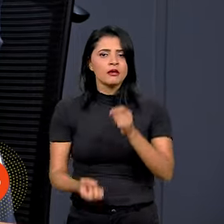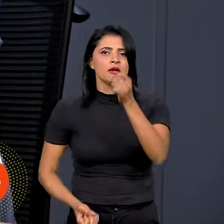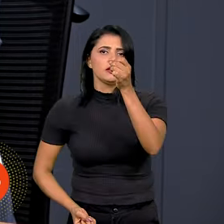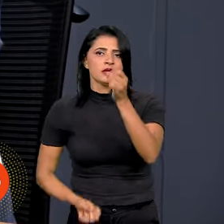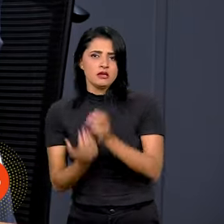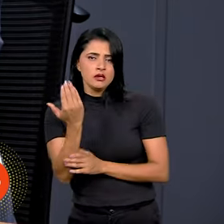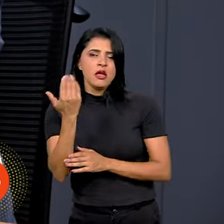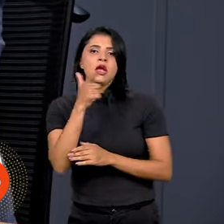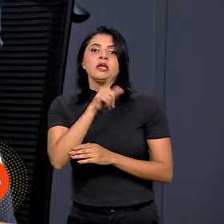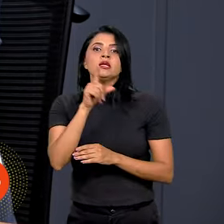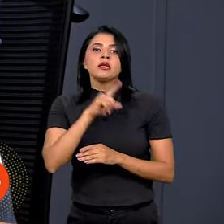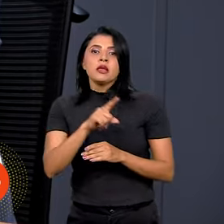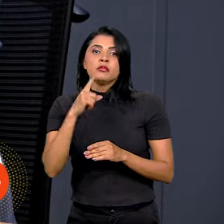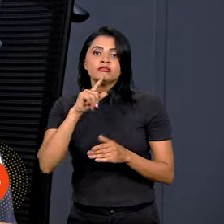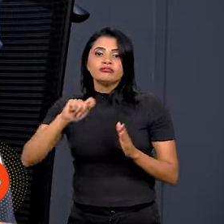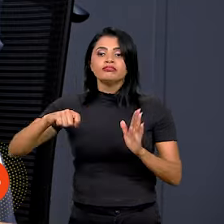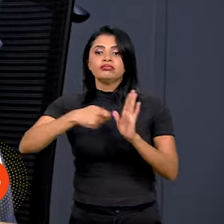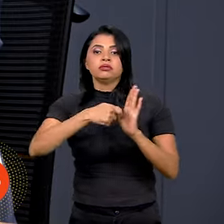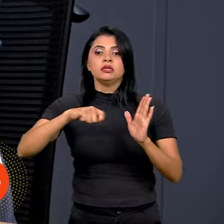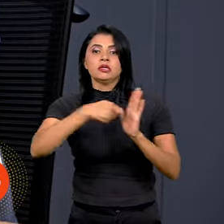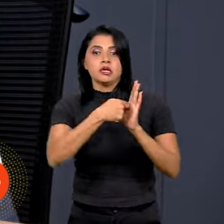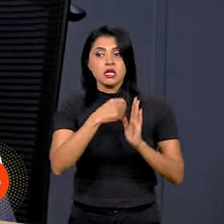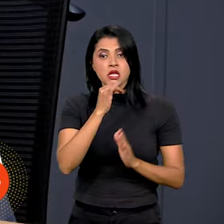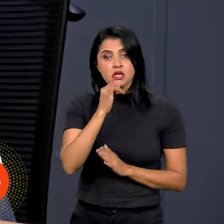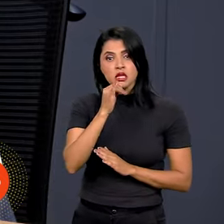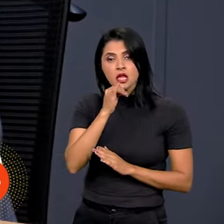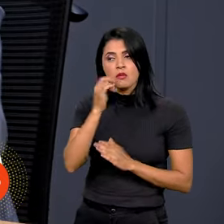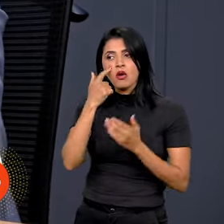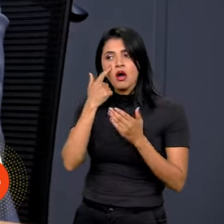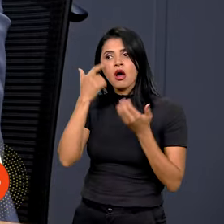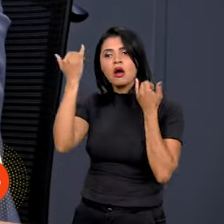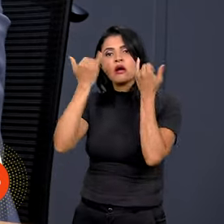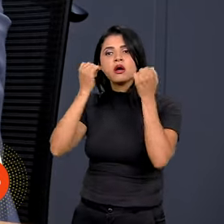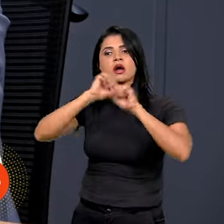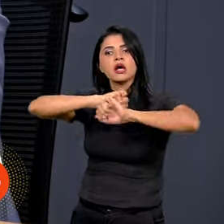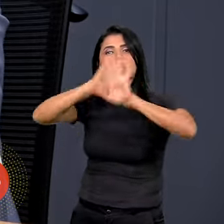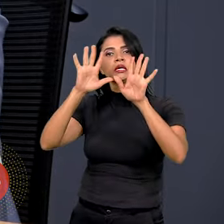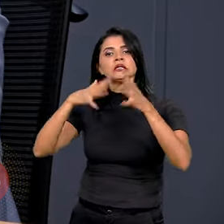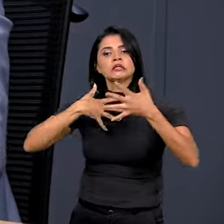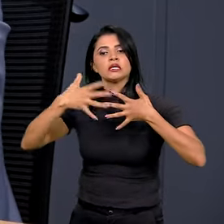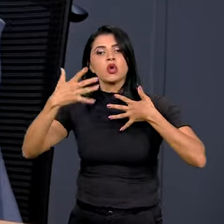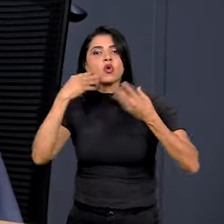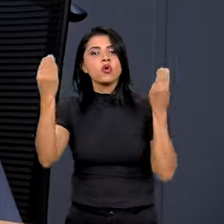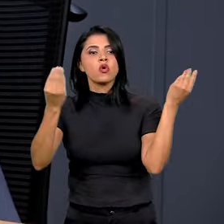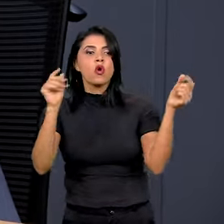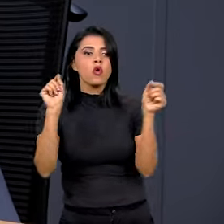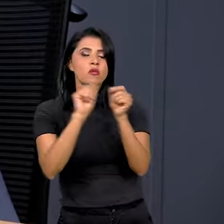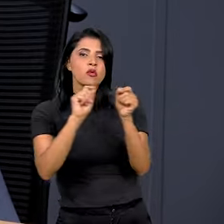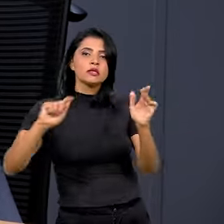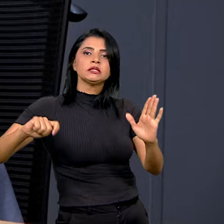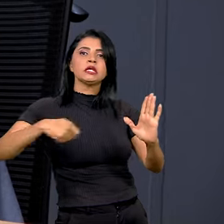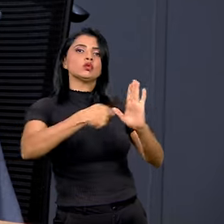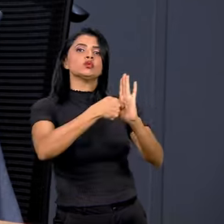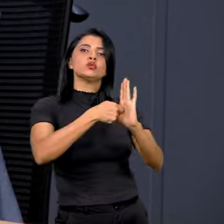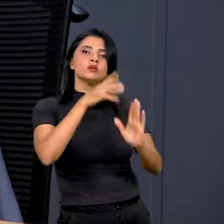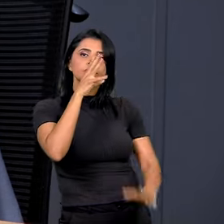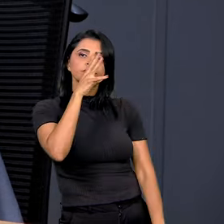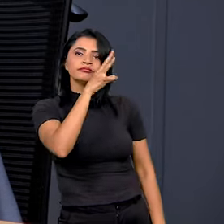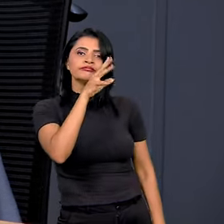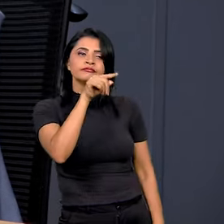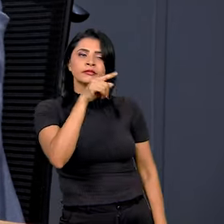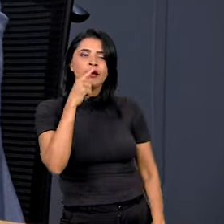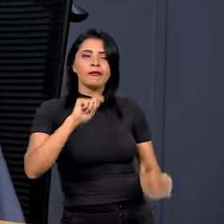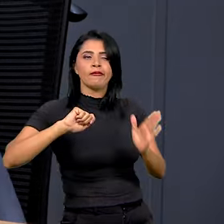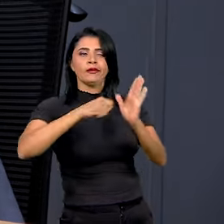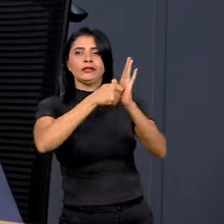um fluxo das denúncias Ou seja que o cidadão possa entender primeiro de forma transparente como ele faz uma denúncia e para Além disso ele tentar ele saber